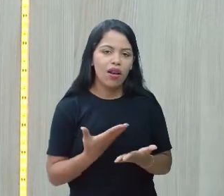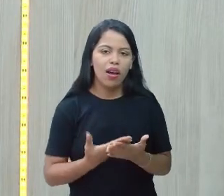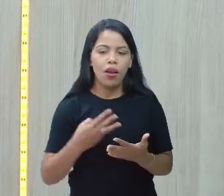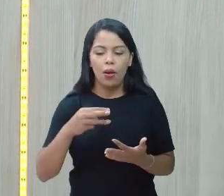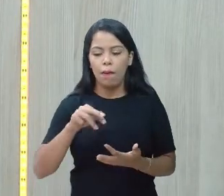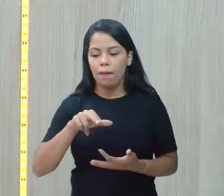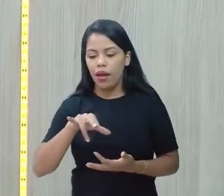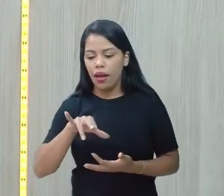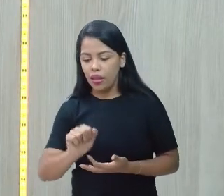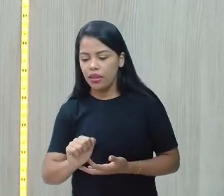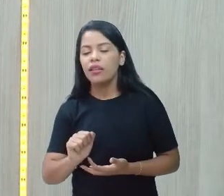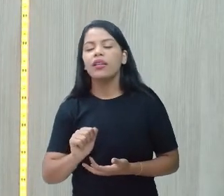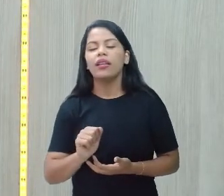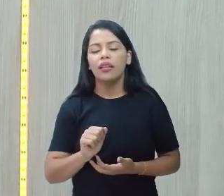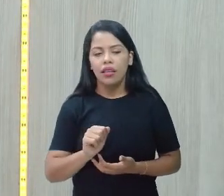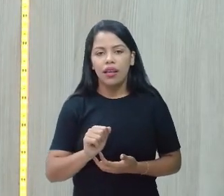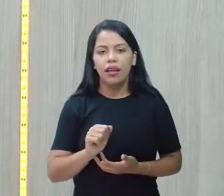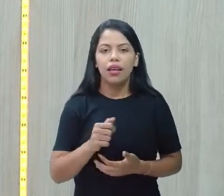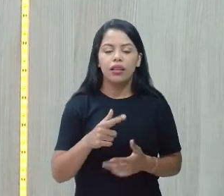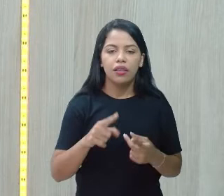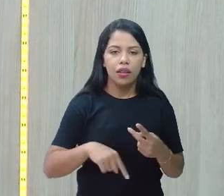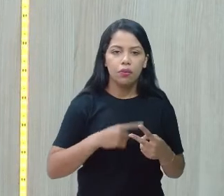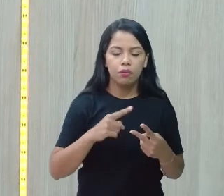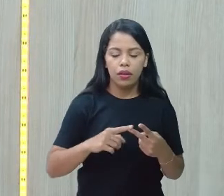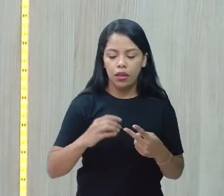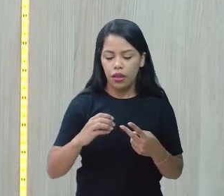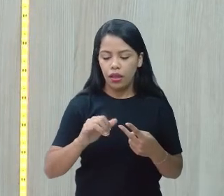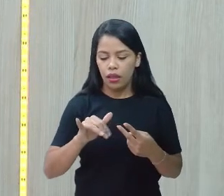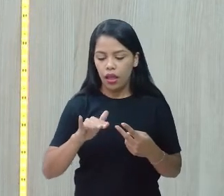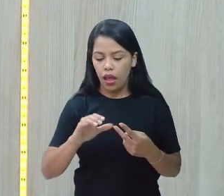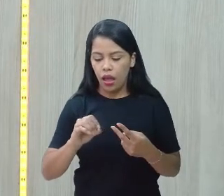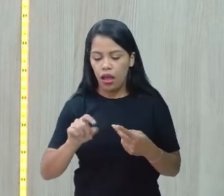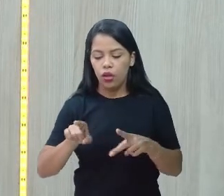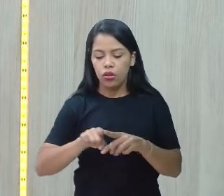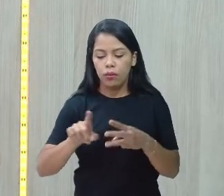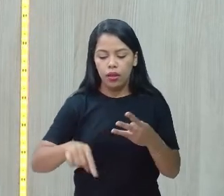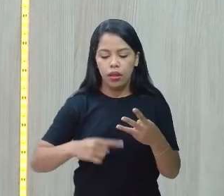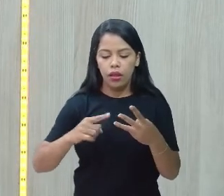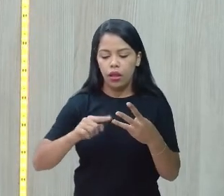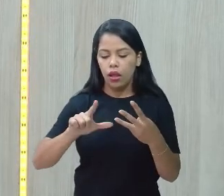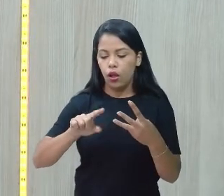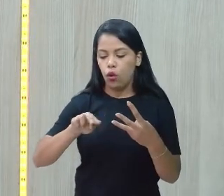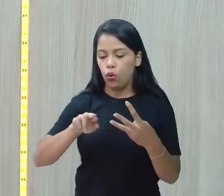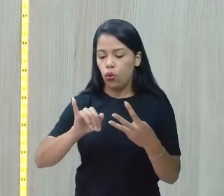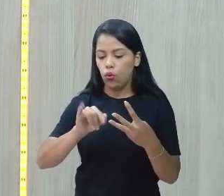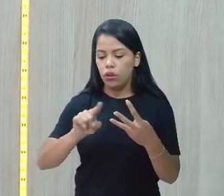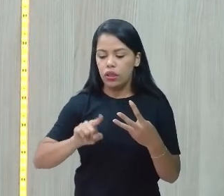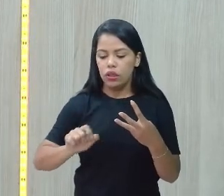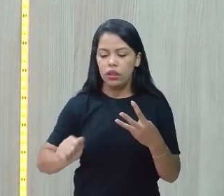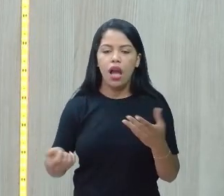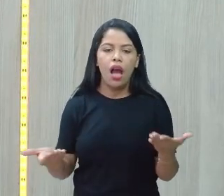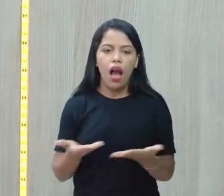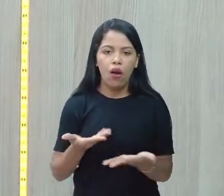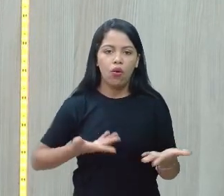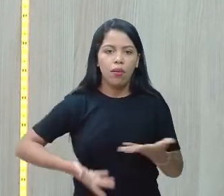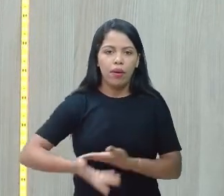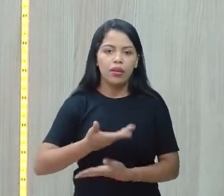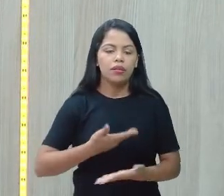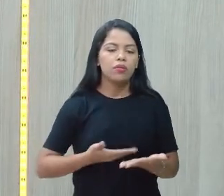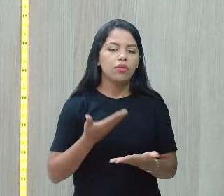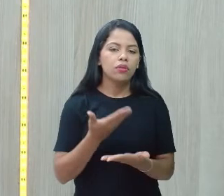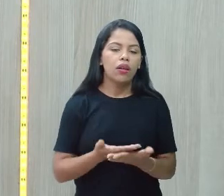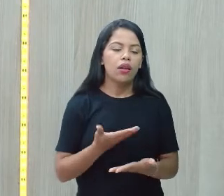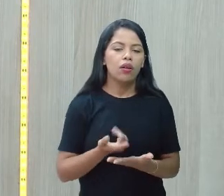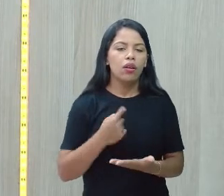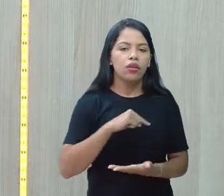Antônio Heráclio do Rego. E também Caio e Luísa, da Escola Dom Bosco, estão também aqui presentes, estão participando da aula.